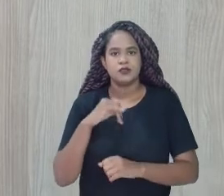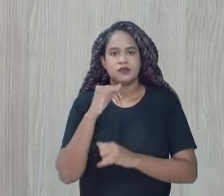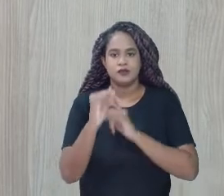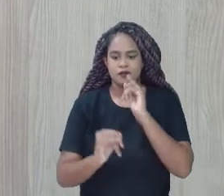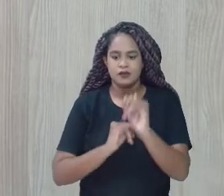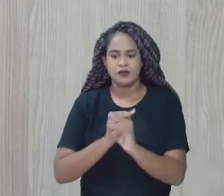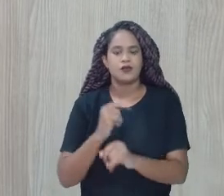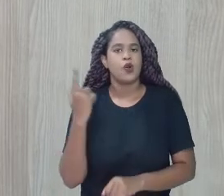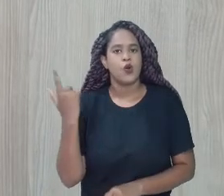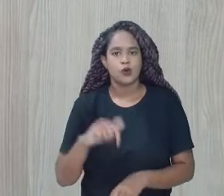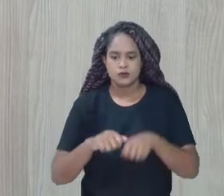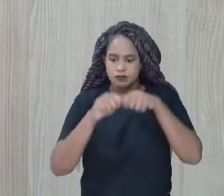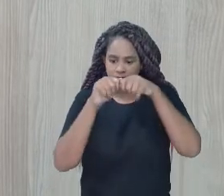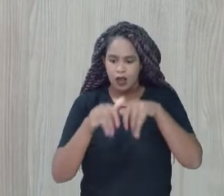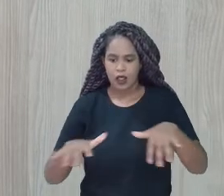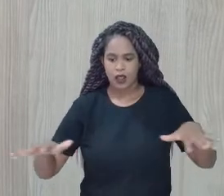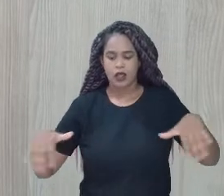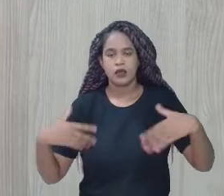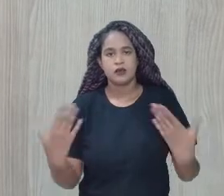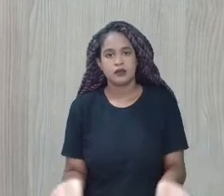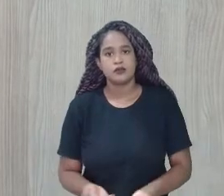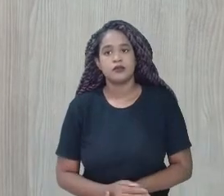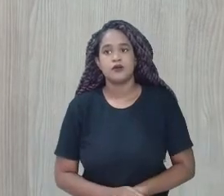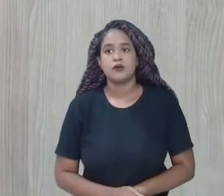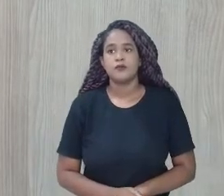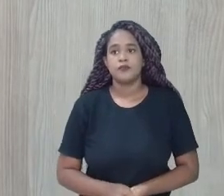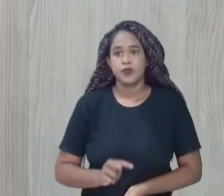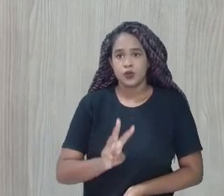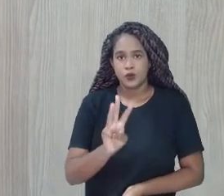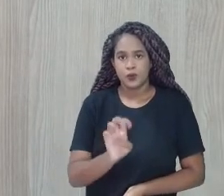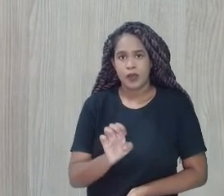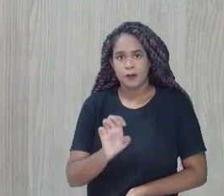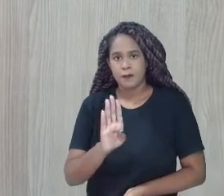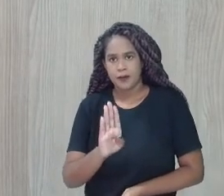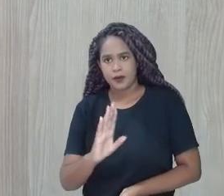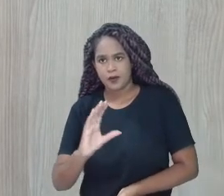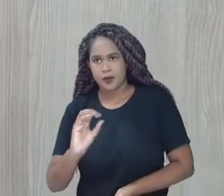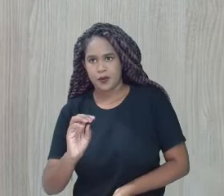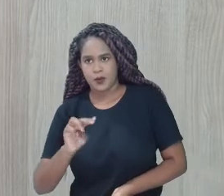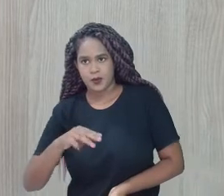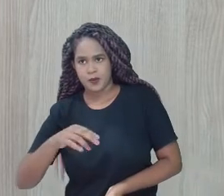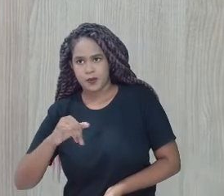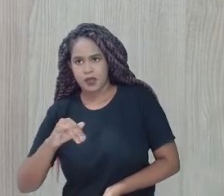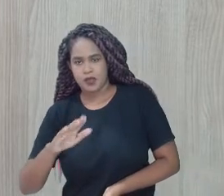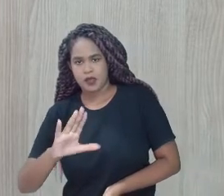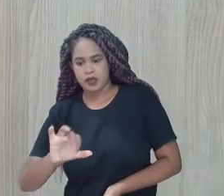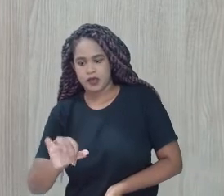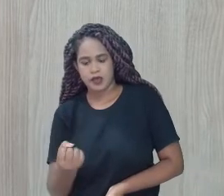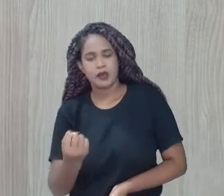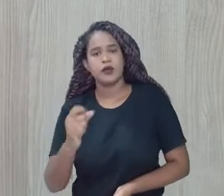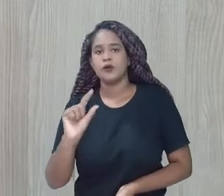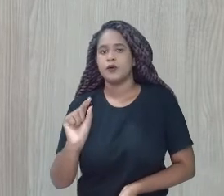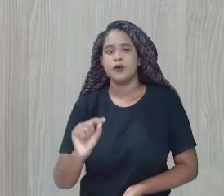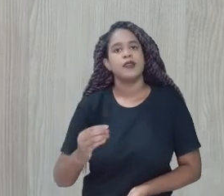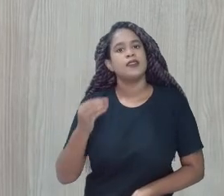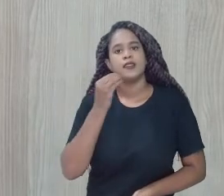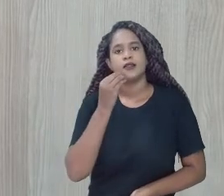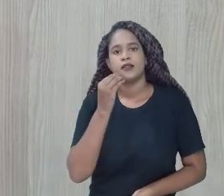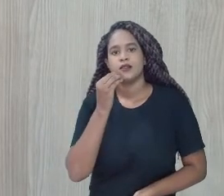pela internet, etc. Então, os webcomics são justamente essa tentativa de reproduzir as histórias,